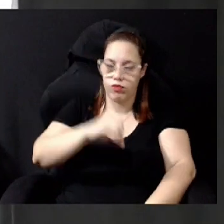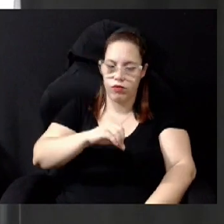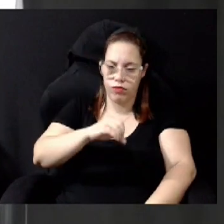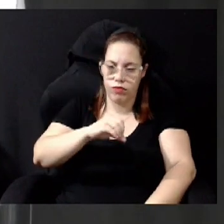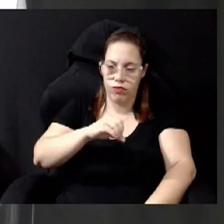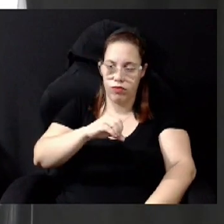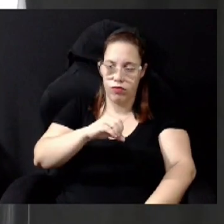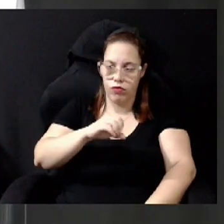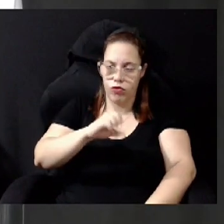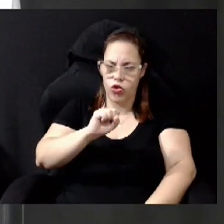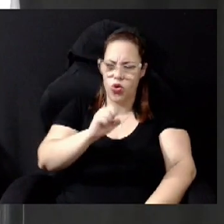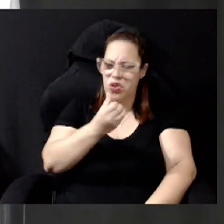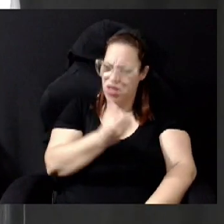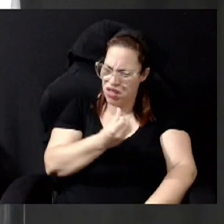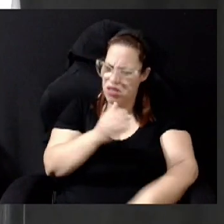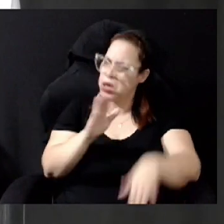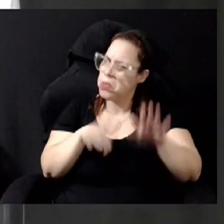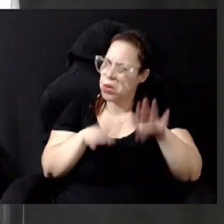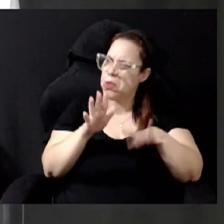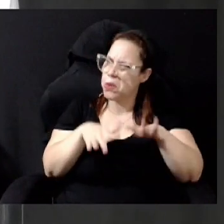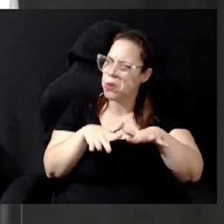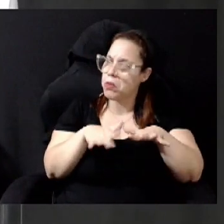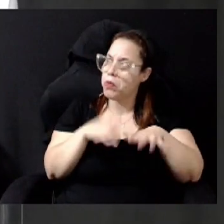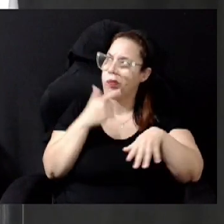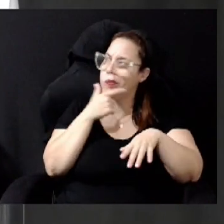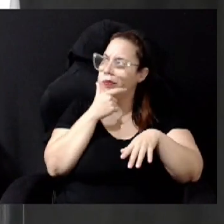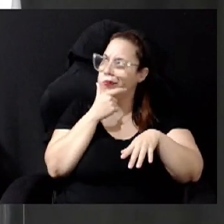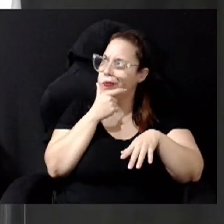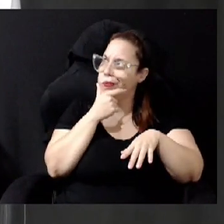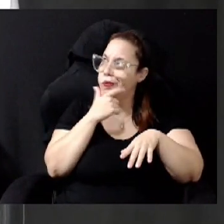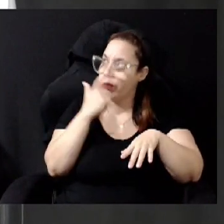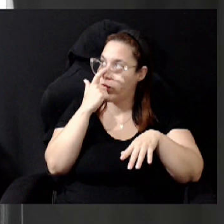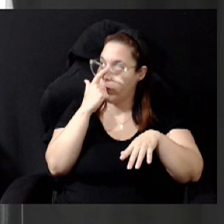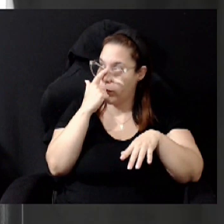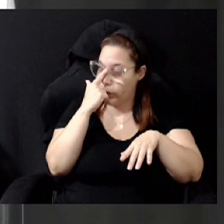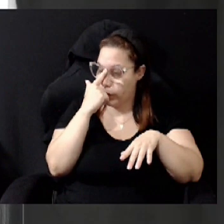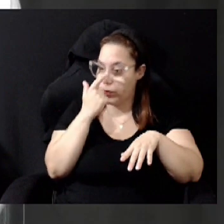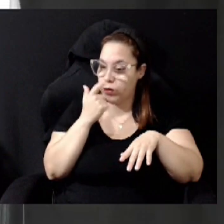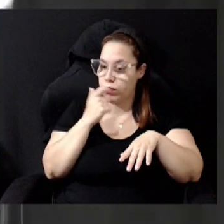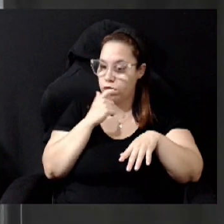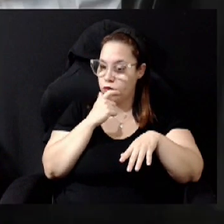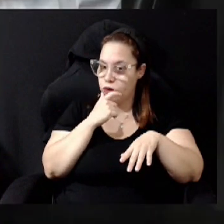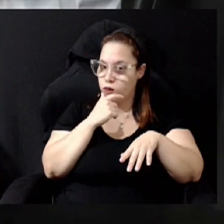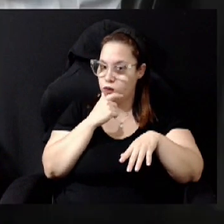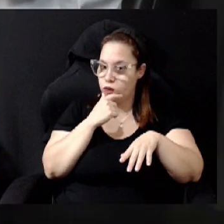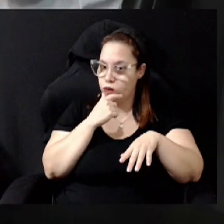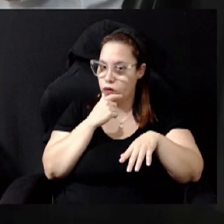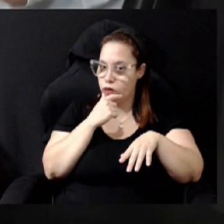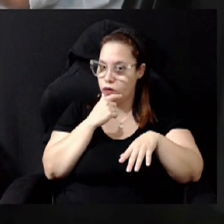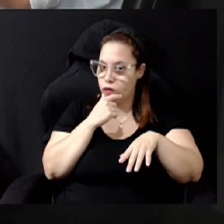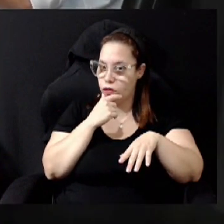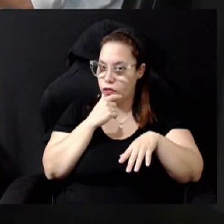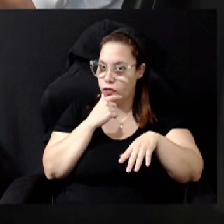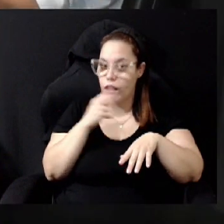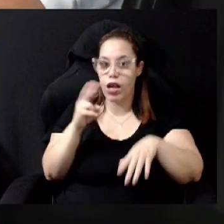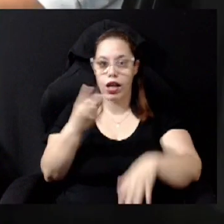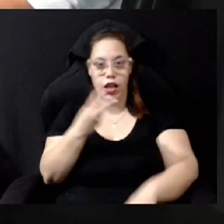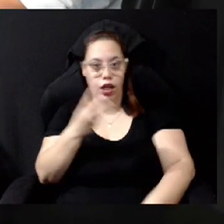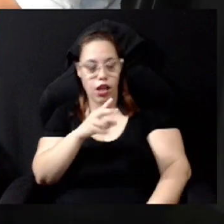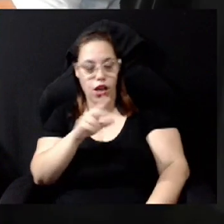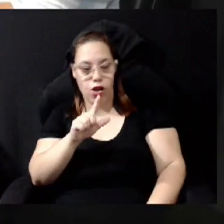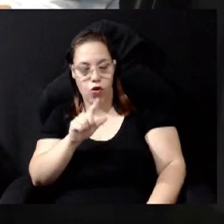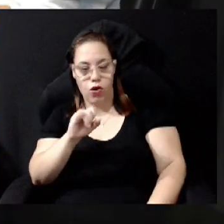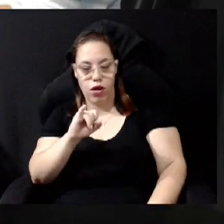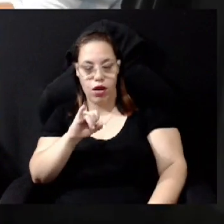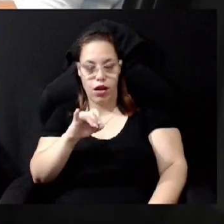1986, mais ou menos, foi que... Desculpa, não, 96. Nessa segunda expansão agora que nessa segunda. Falando,